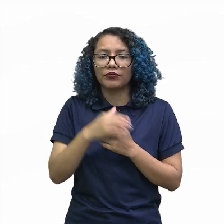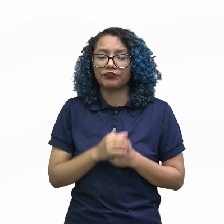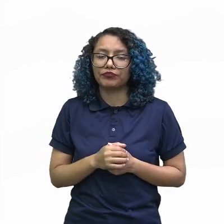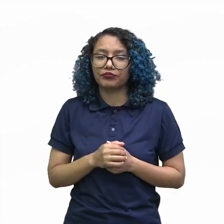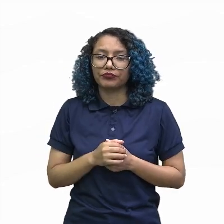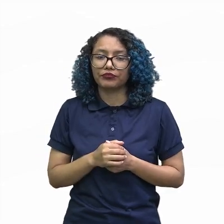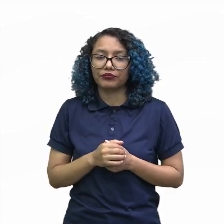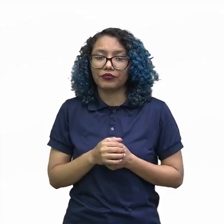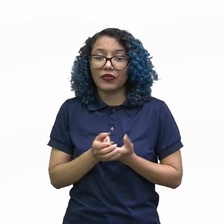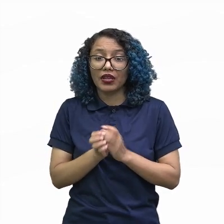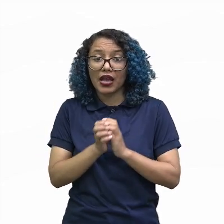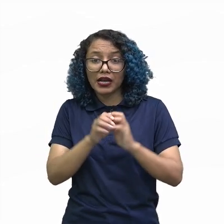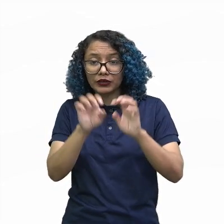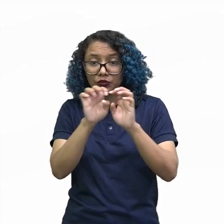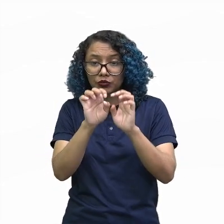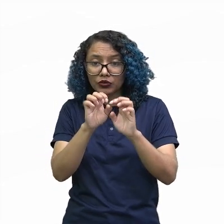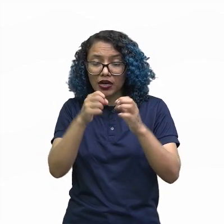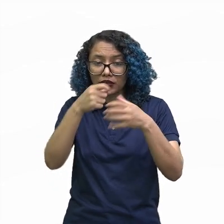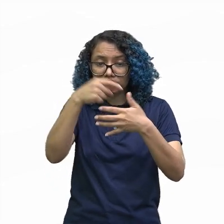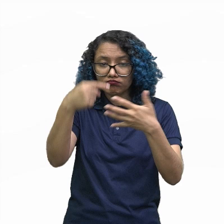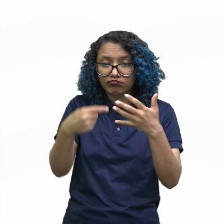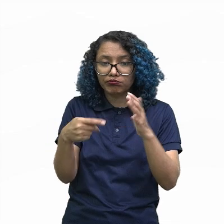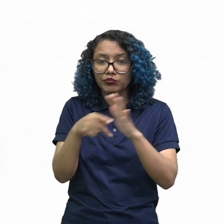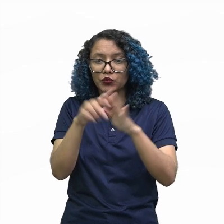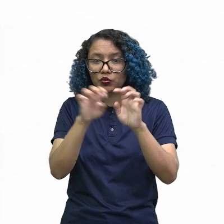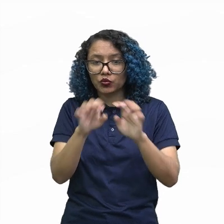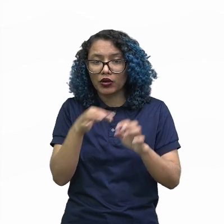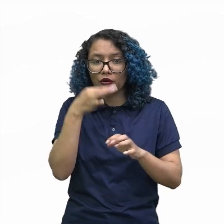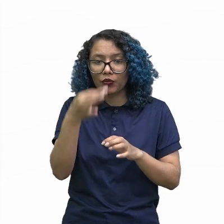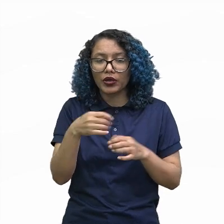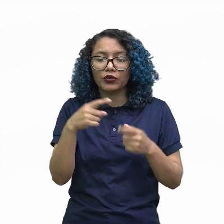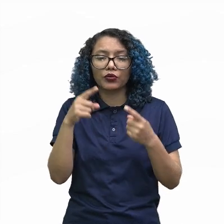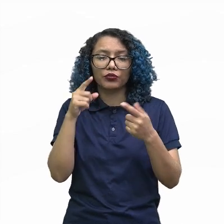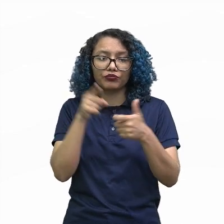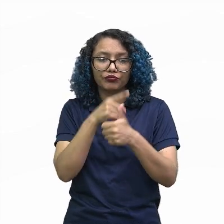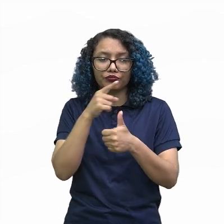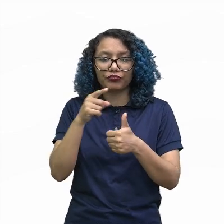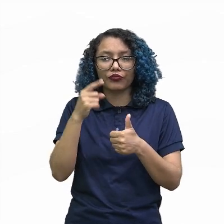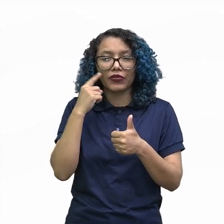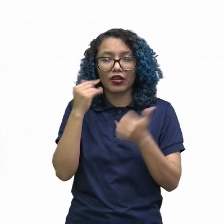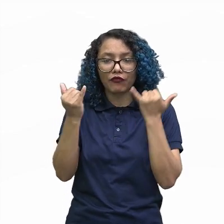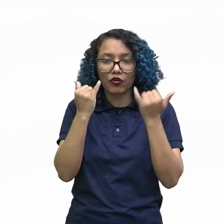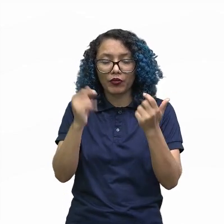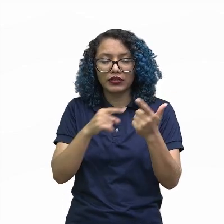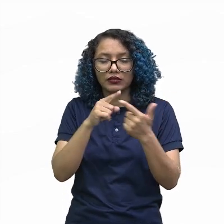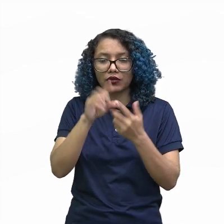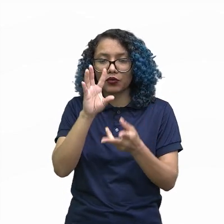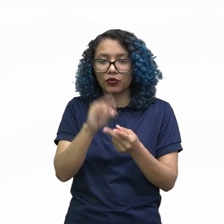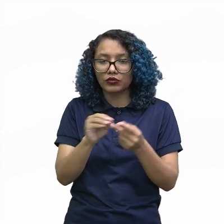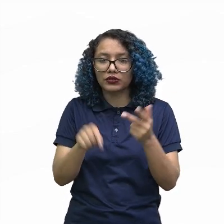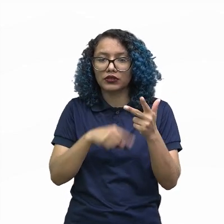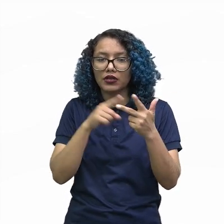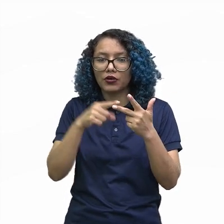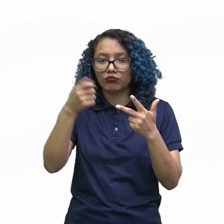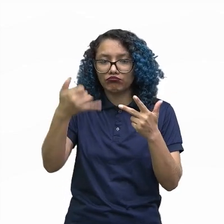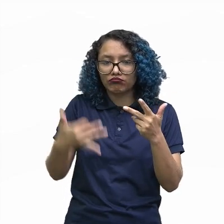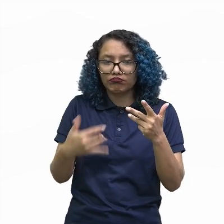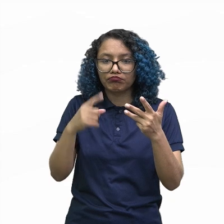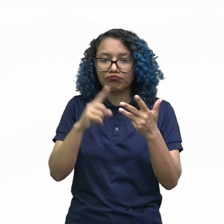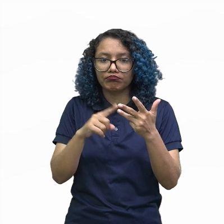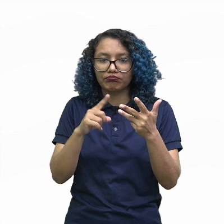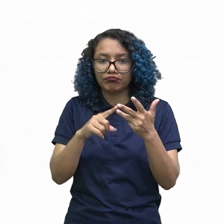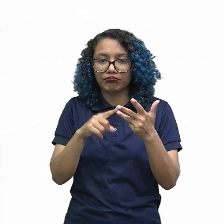compõem a estrutura de um argumento são o dado, o fato em si, a conclusão, justificativa, os